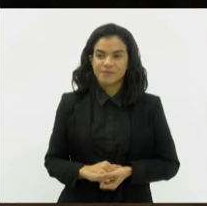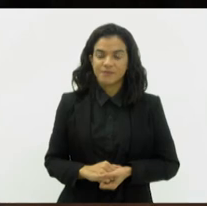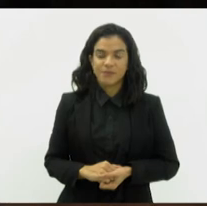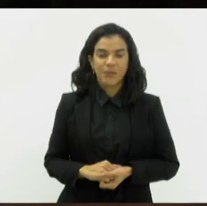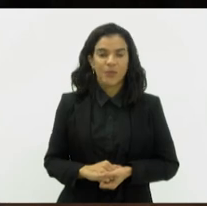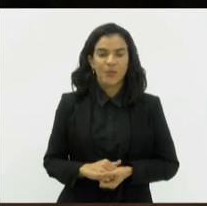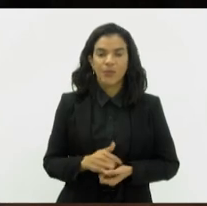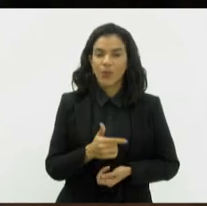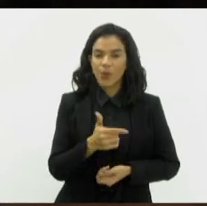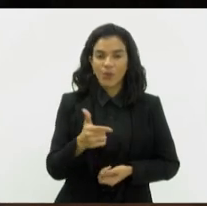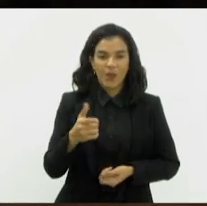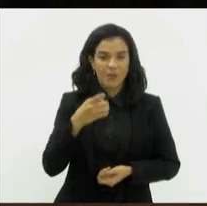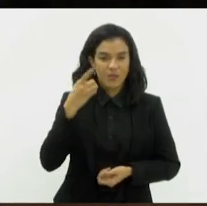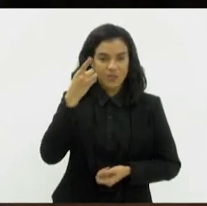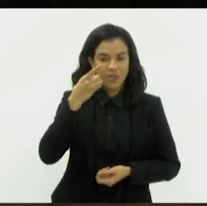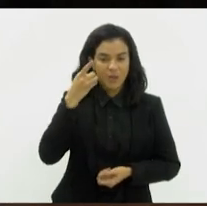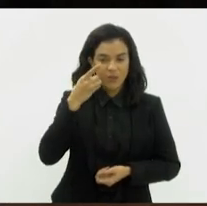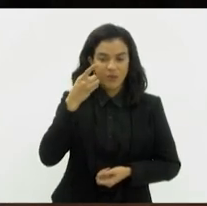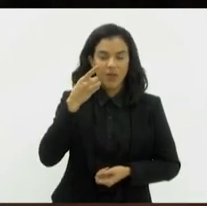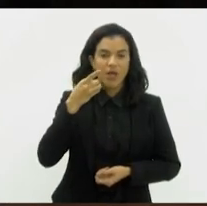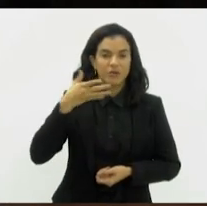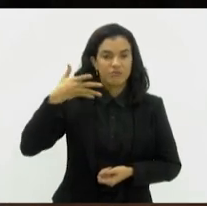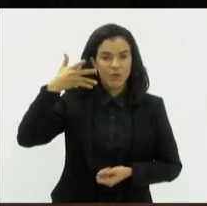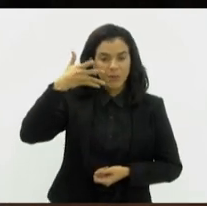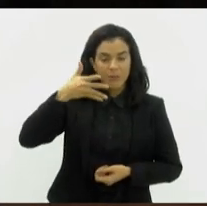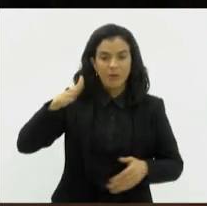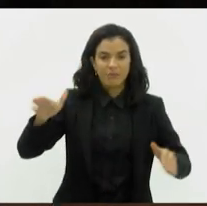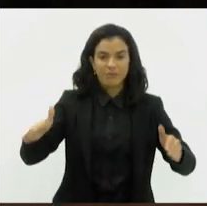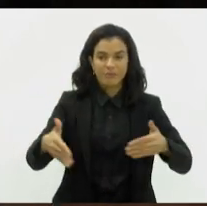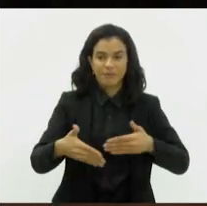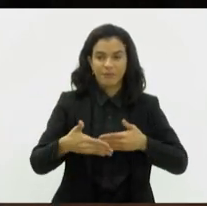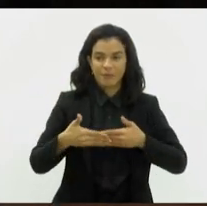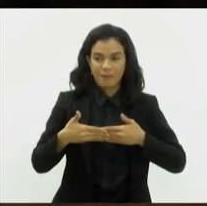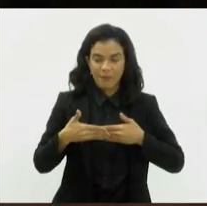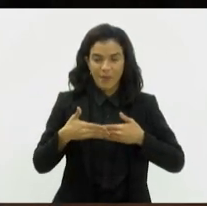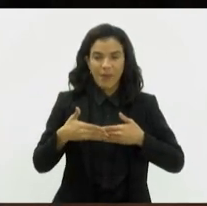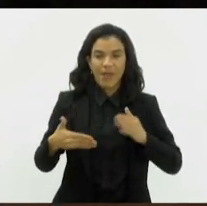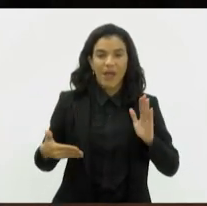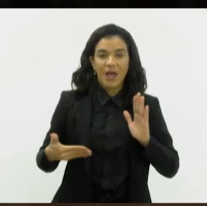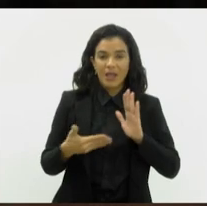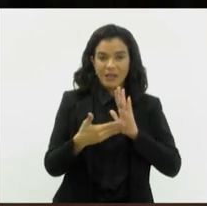Não havendo mais oradores inscritos, a presidência suspende a sessão até às